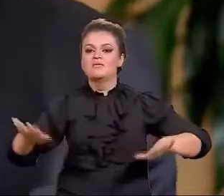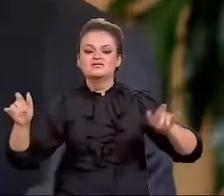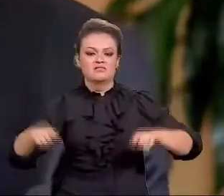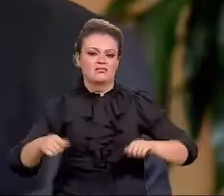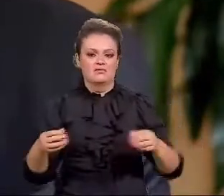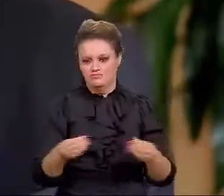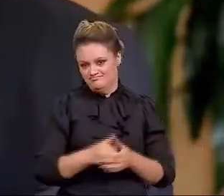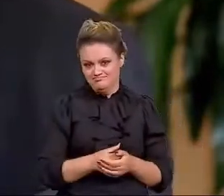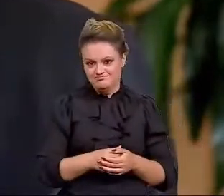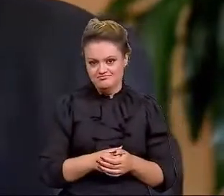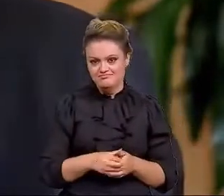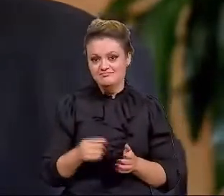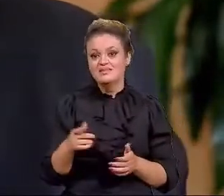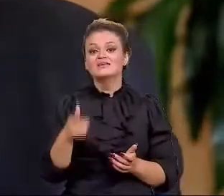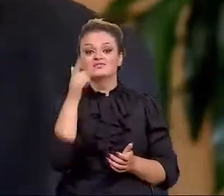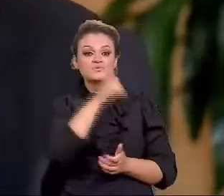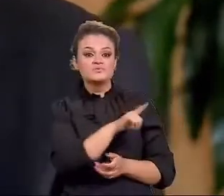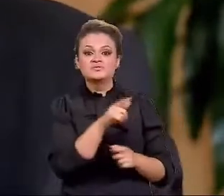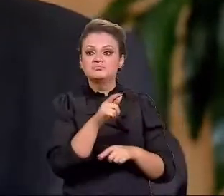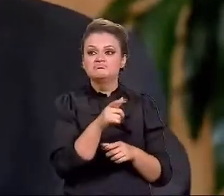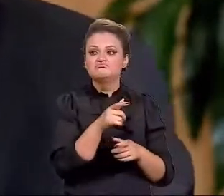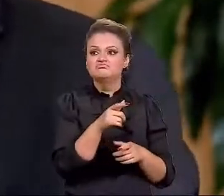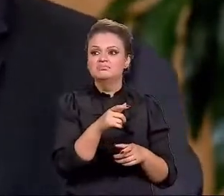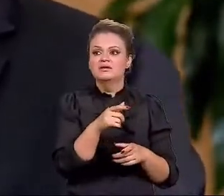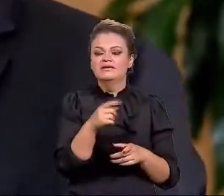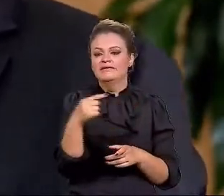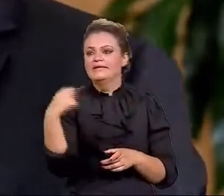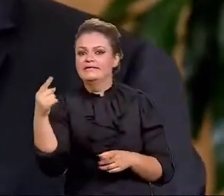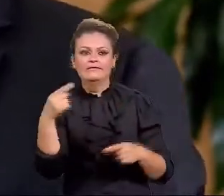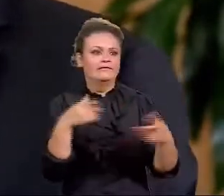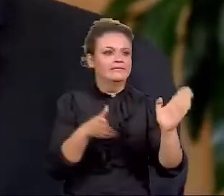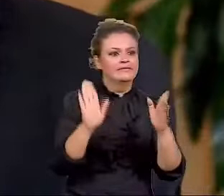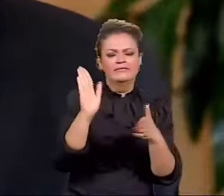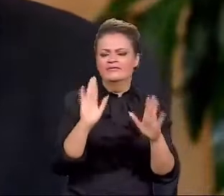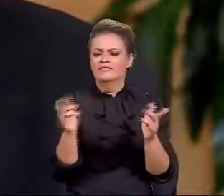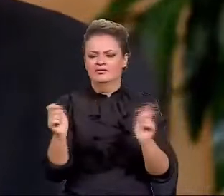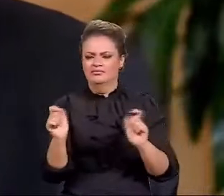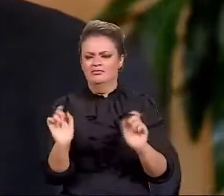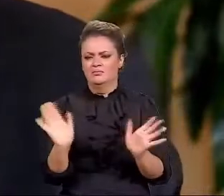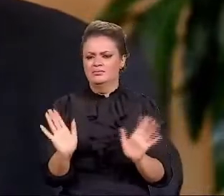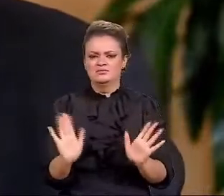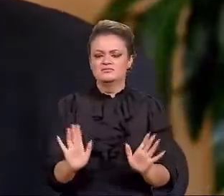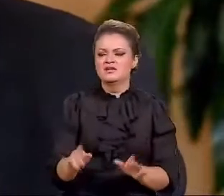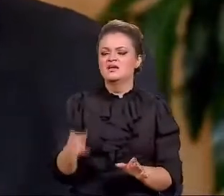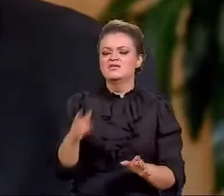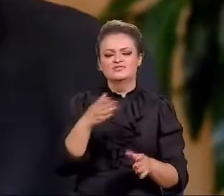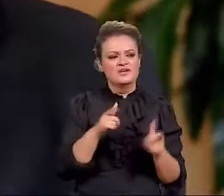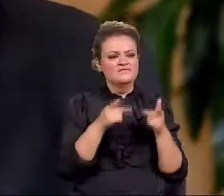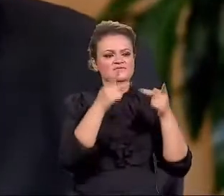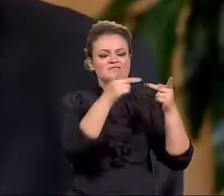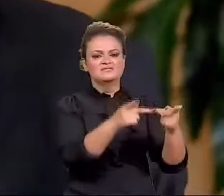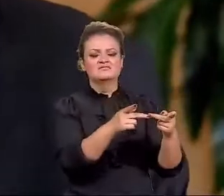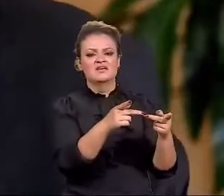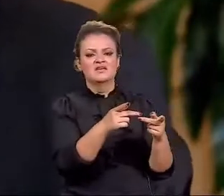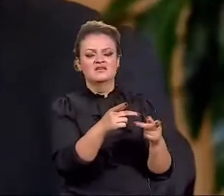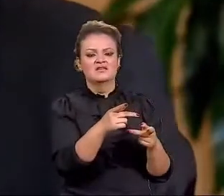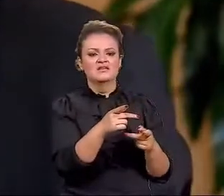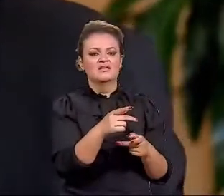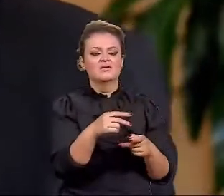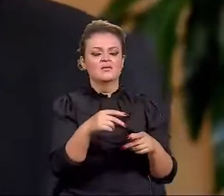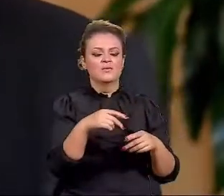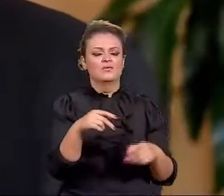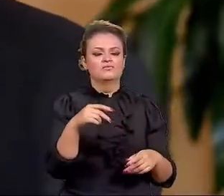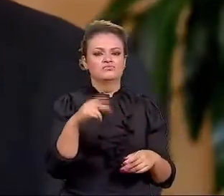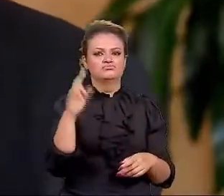em que a gente não precisa sair para lugar nenhum. Já visitei o rei da Bélgica, o rei belga, já visitei o